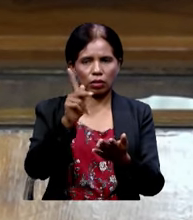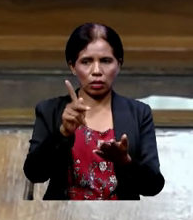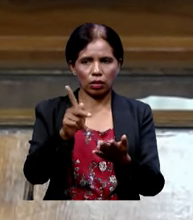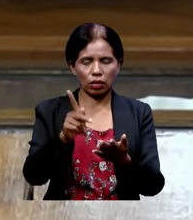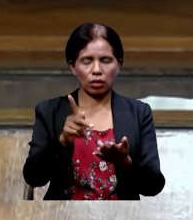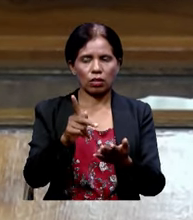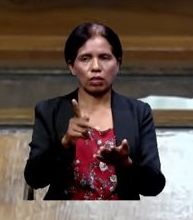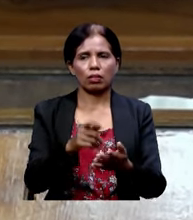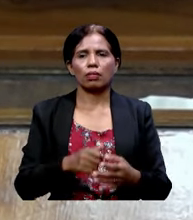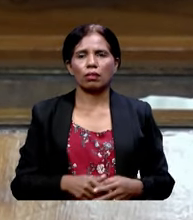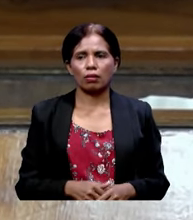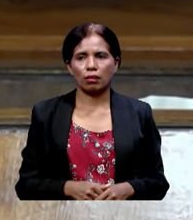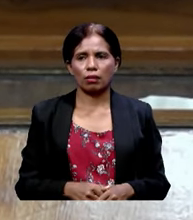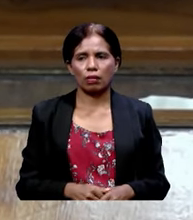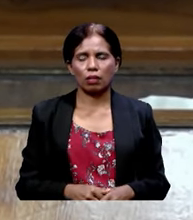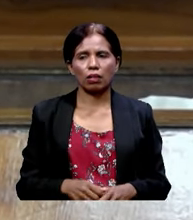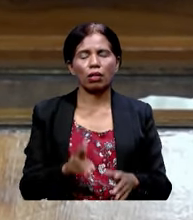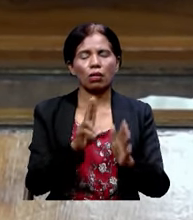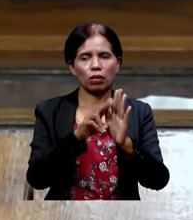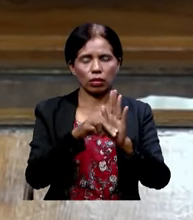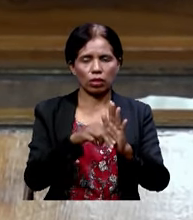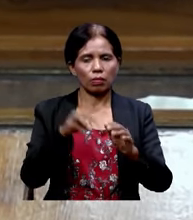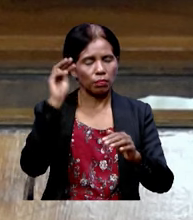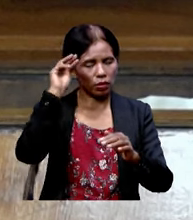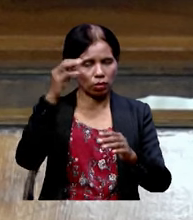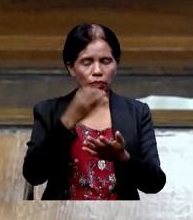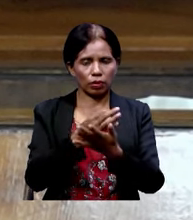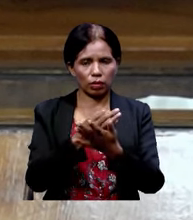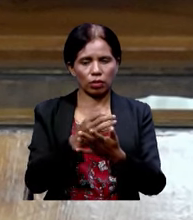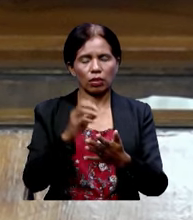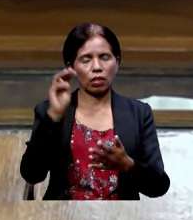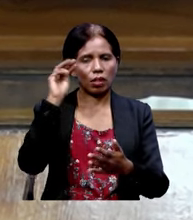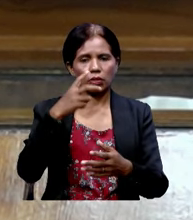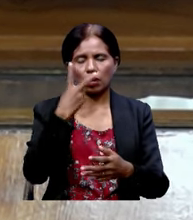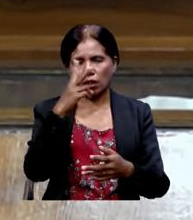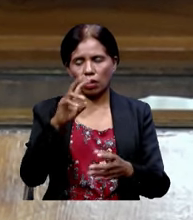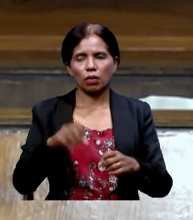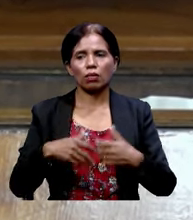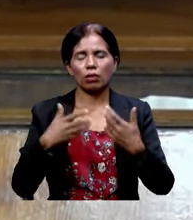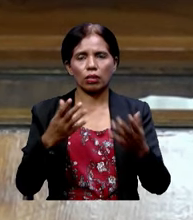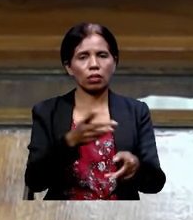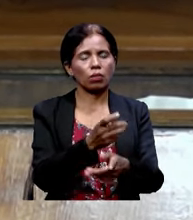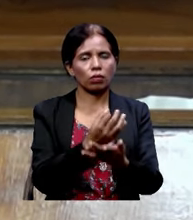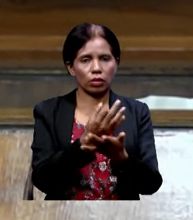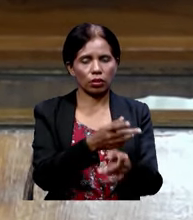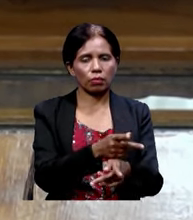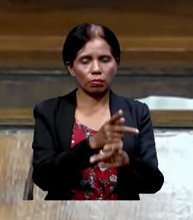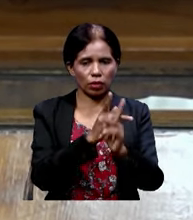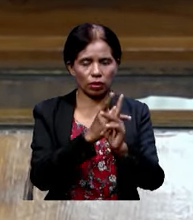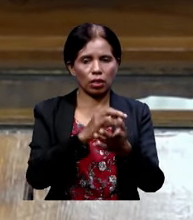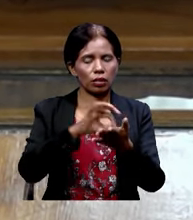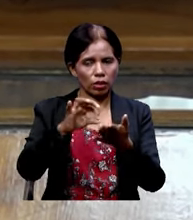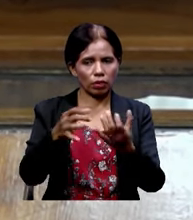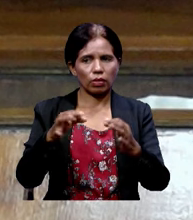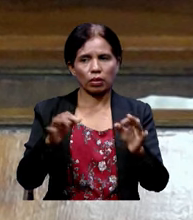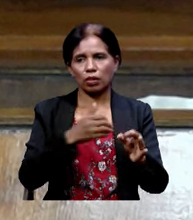funa. Ora, se o Ministério das Finanças fala de gestão boa em sa, a tuare empréstimo ser na contrato halona, mas be se